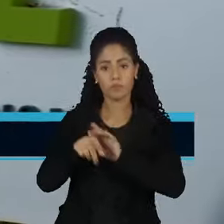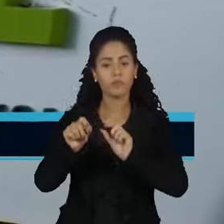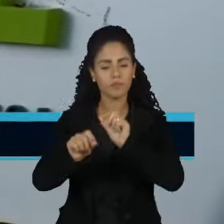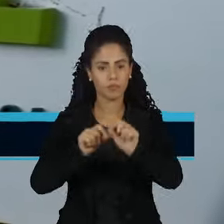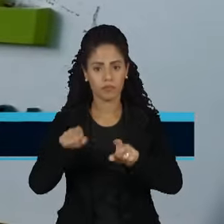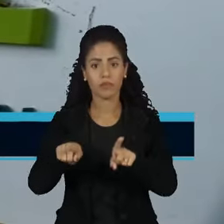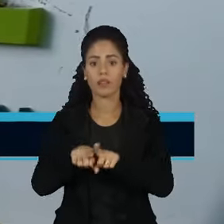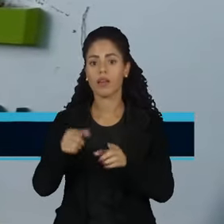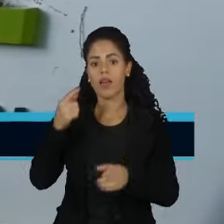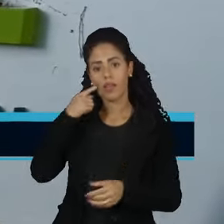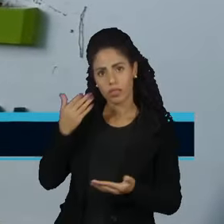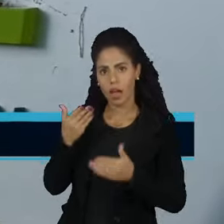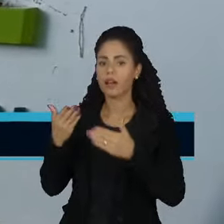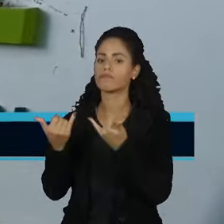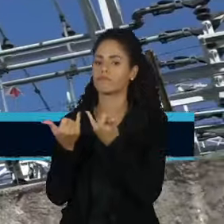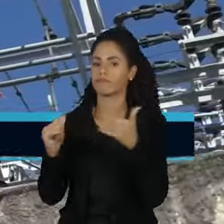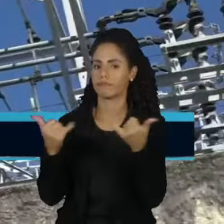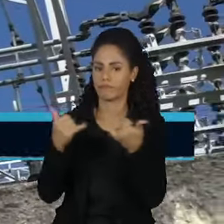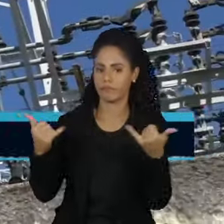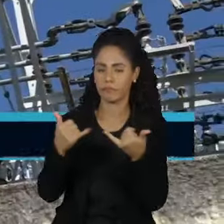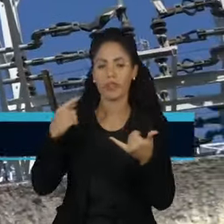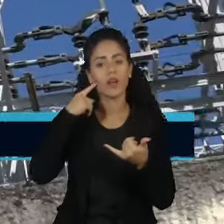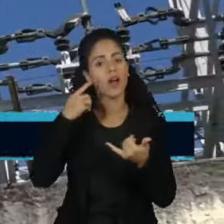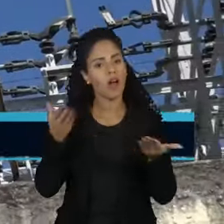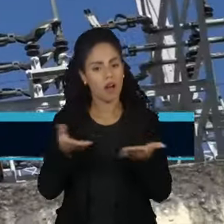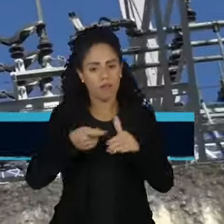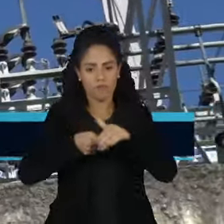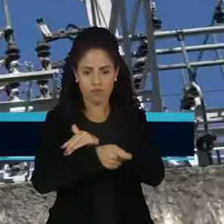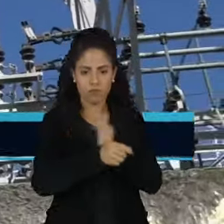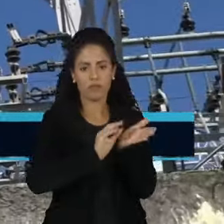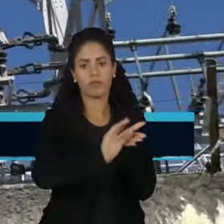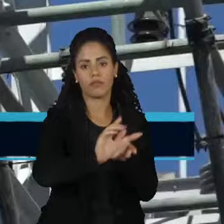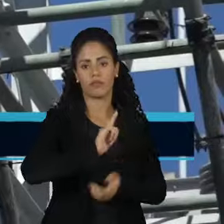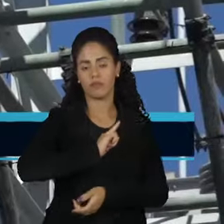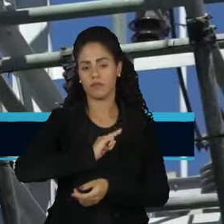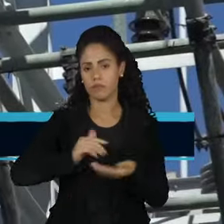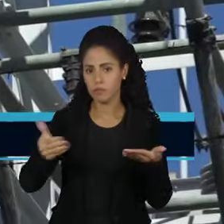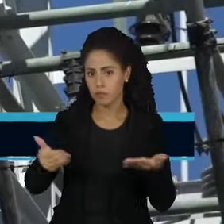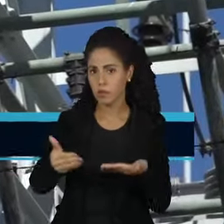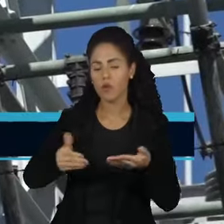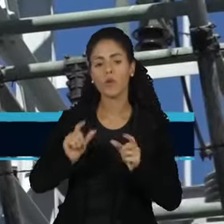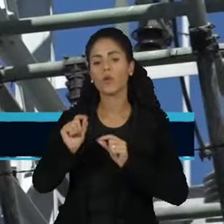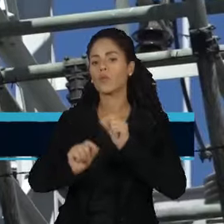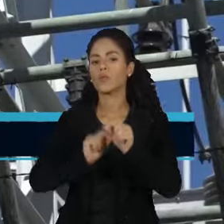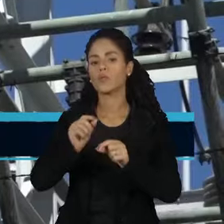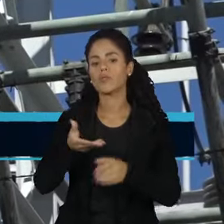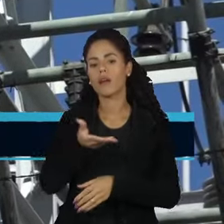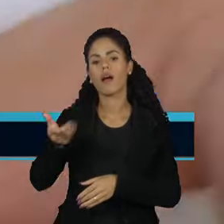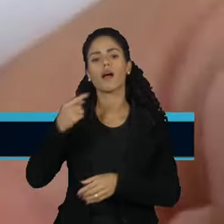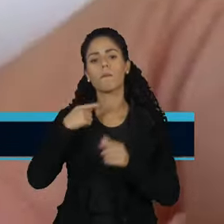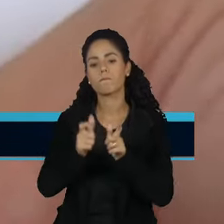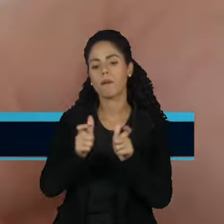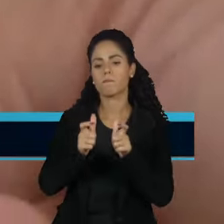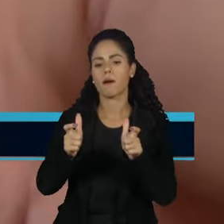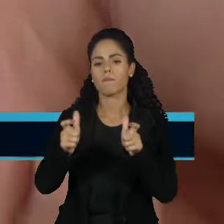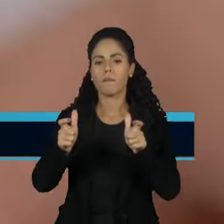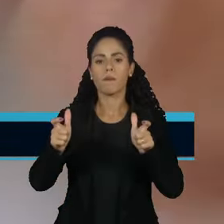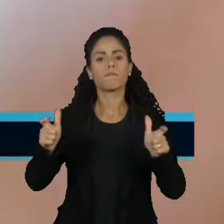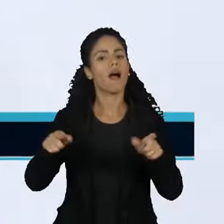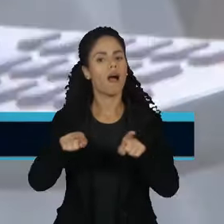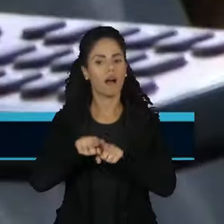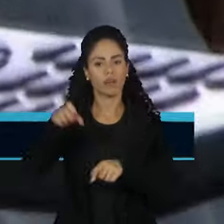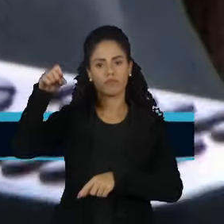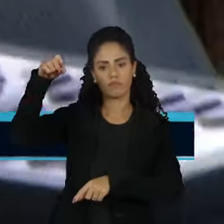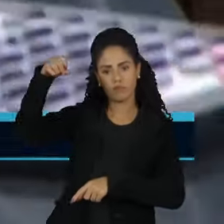Agência Nacional de Energia Elétrica, os recursos aplicados em transmissão representam a parcela que mais cresce na conta de luz